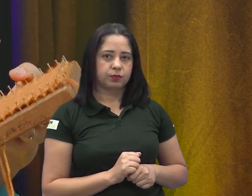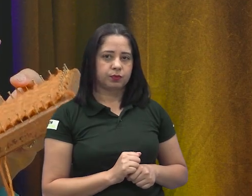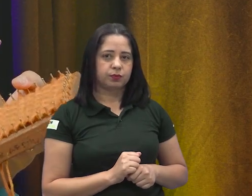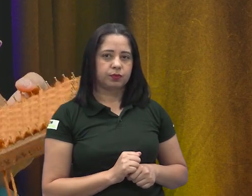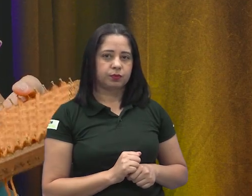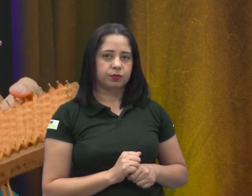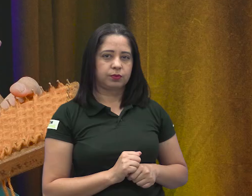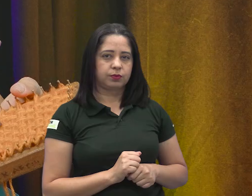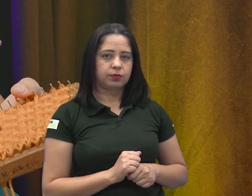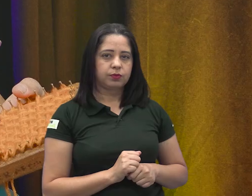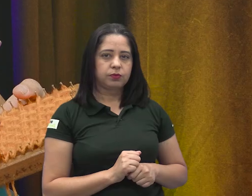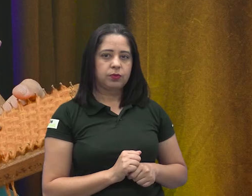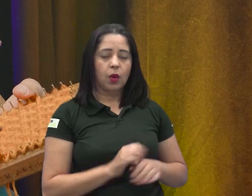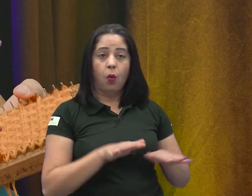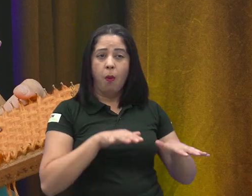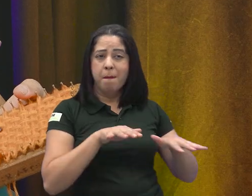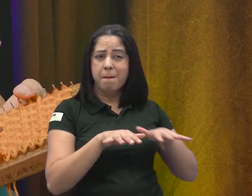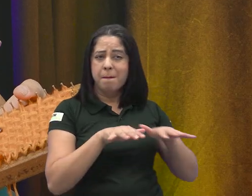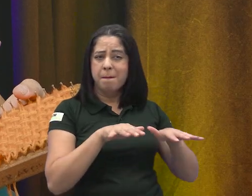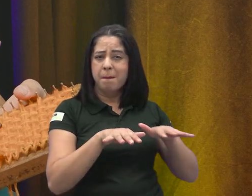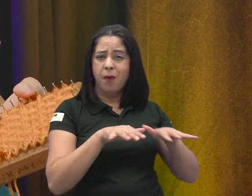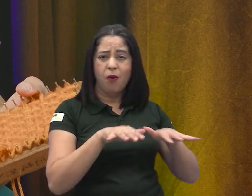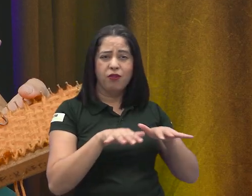que às vezes um movimento tão